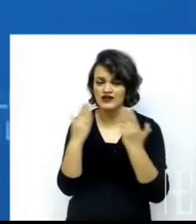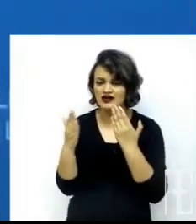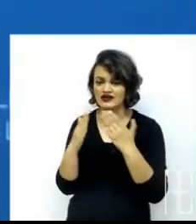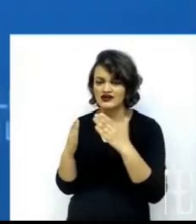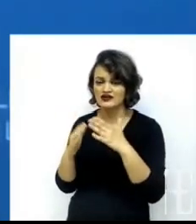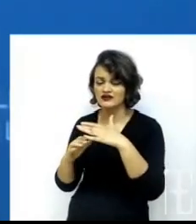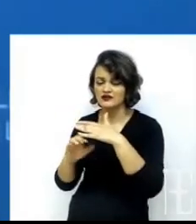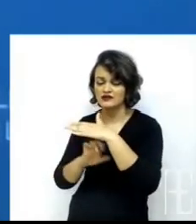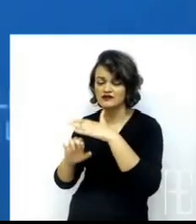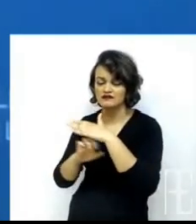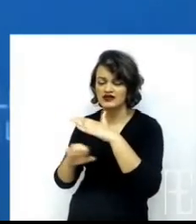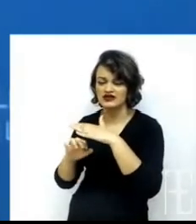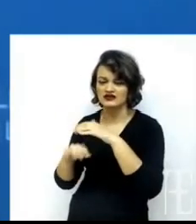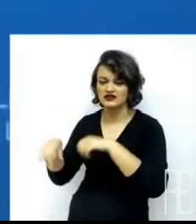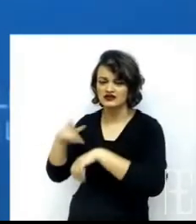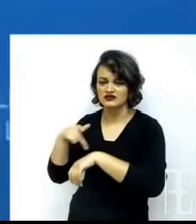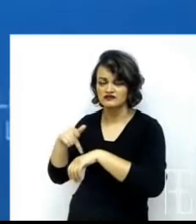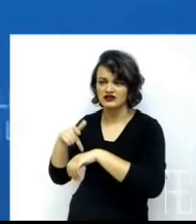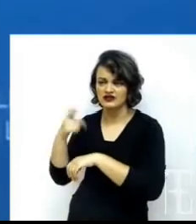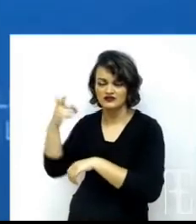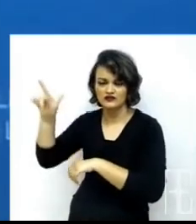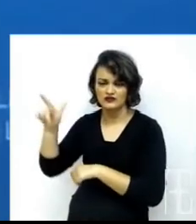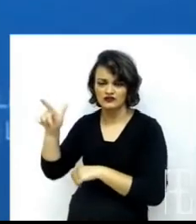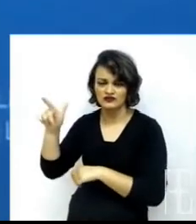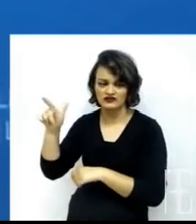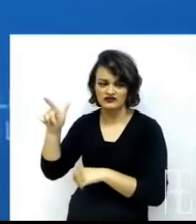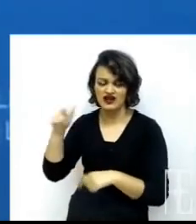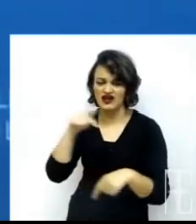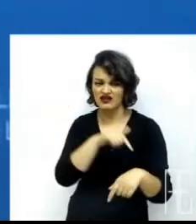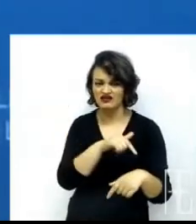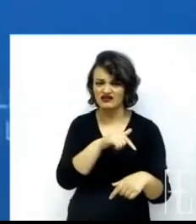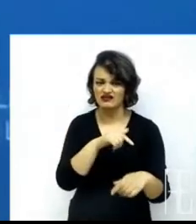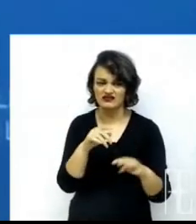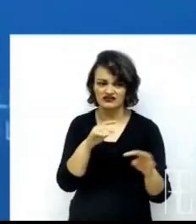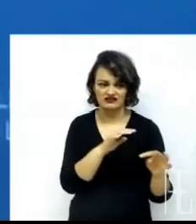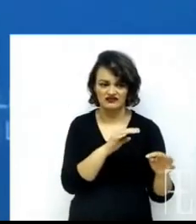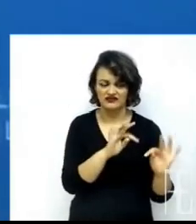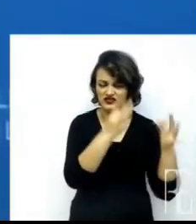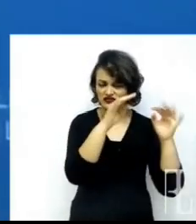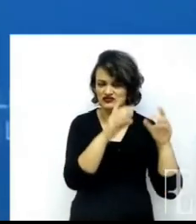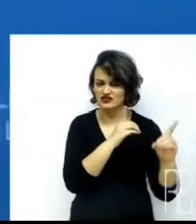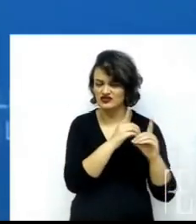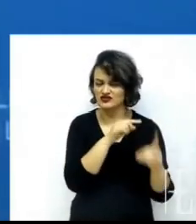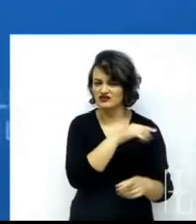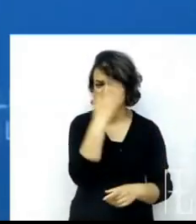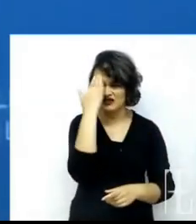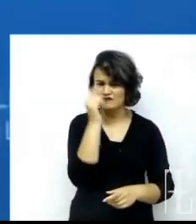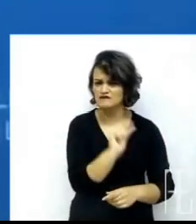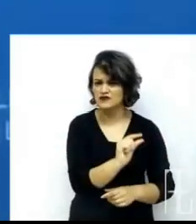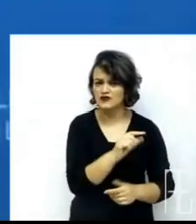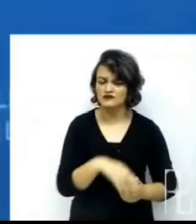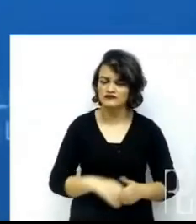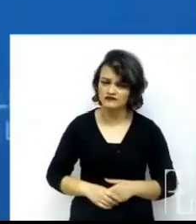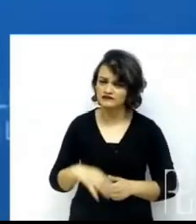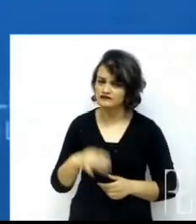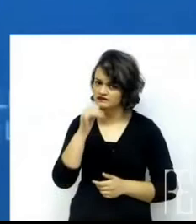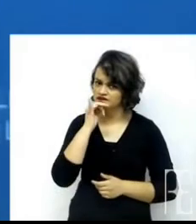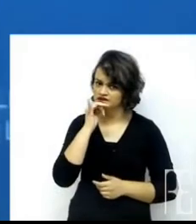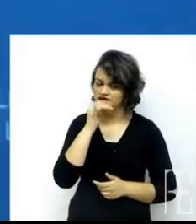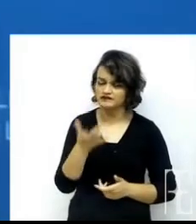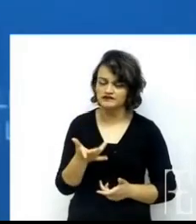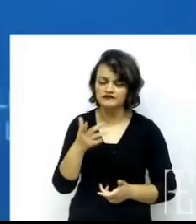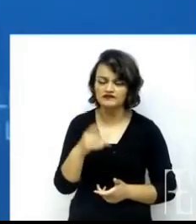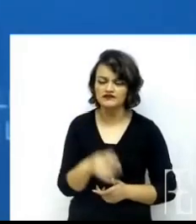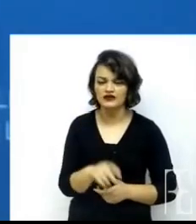da OCDE no uso das tecnologias digitais. Por exemplo,